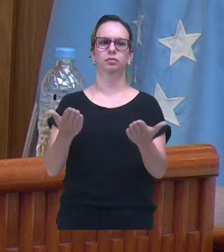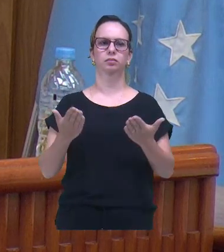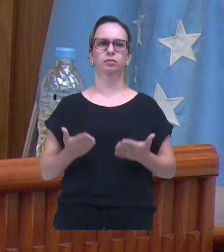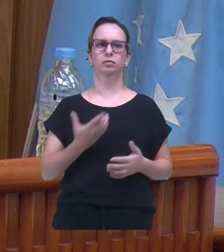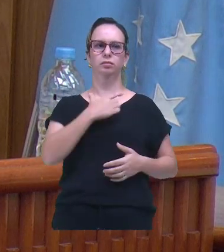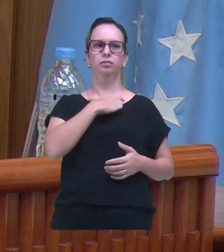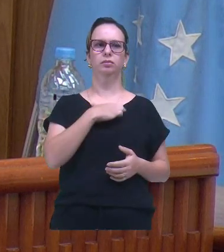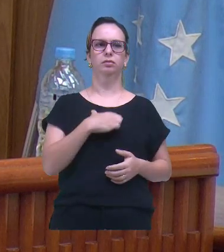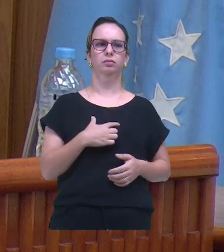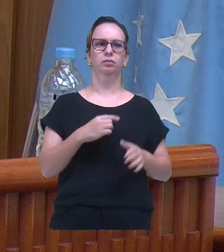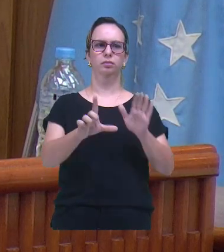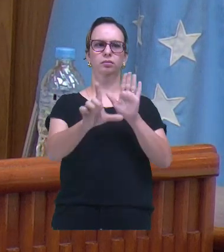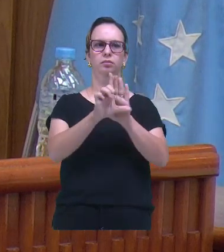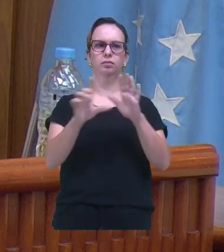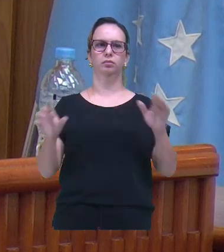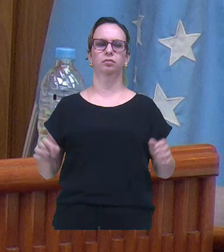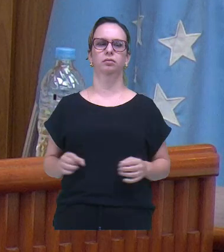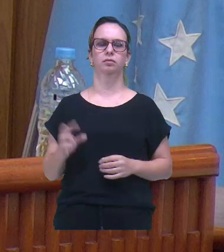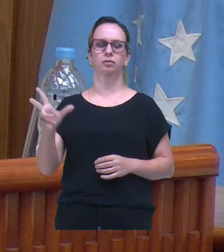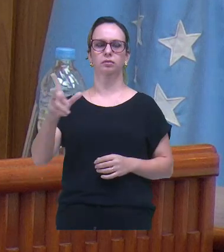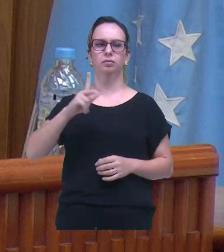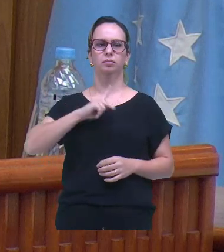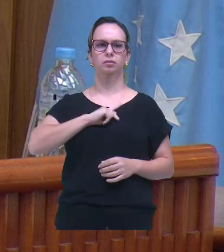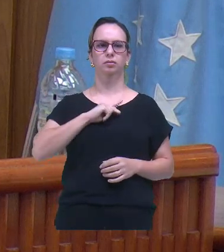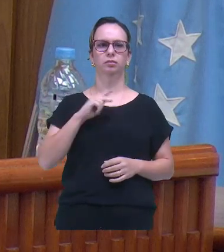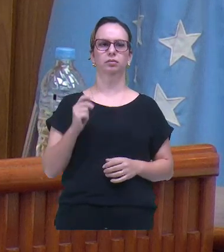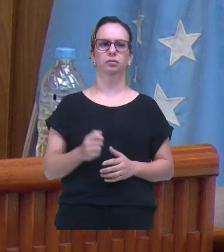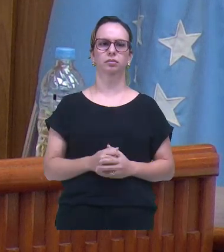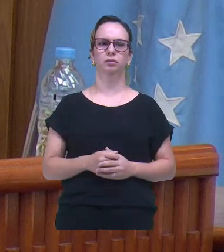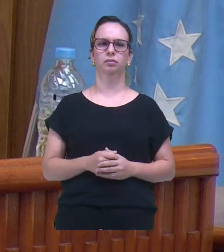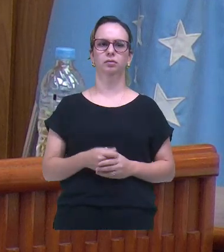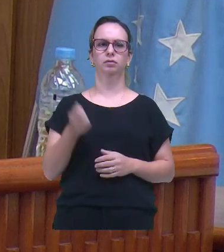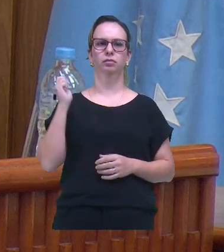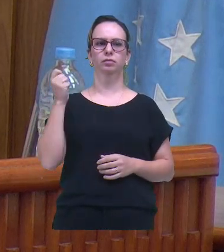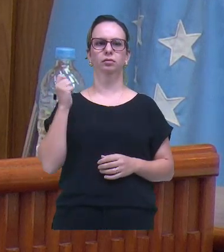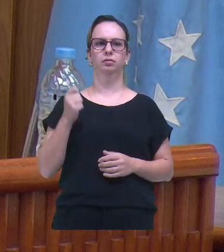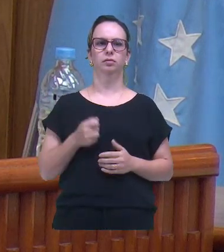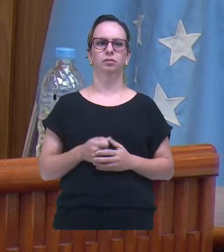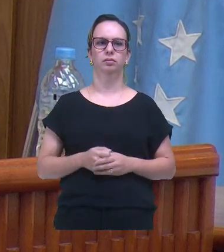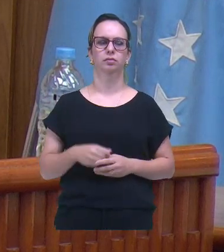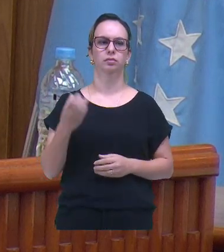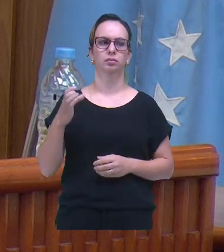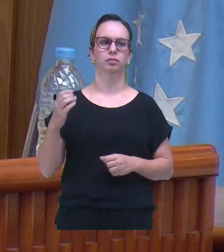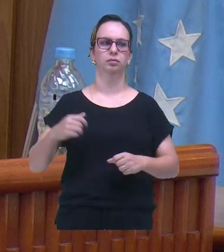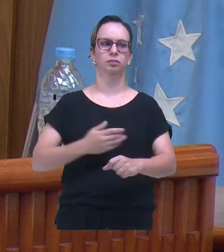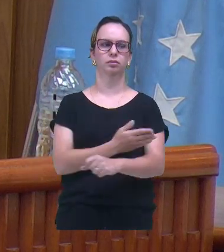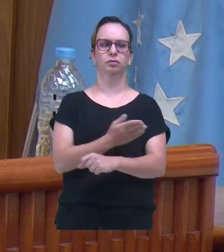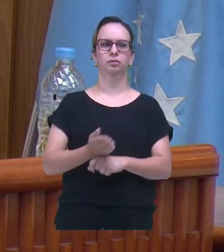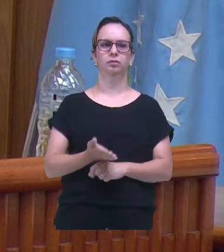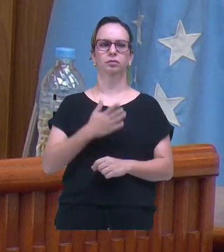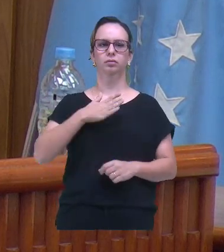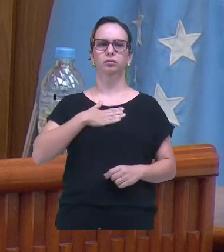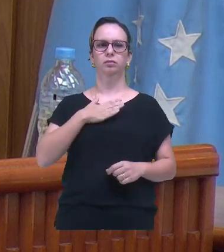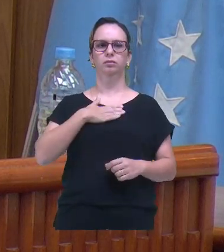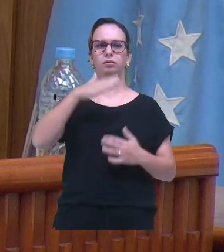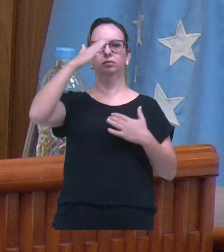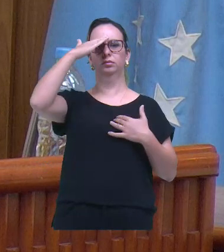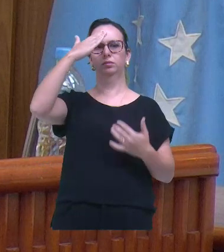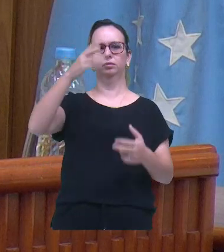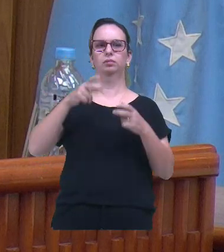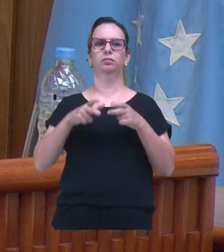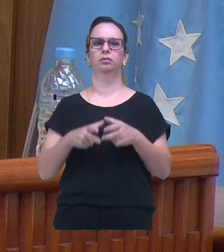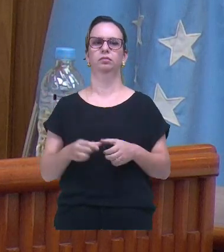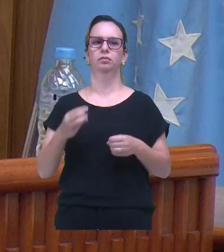Medalha Legislativa do Mérito Assisense. Quero externar os meus agradecimentos à Câmara Municipal de